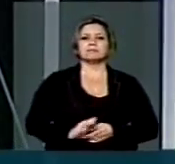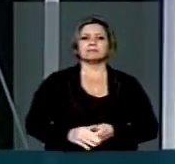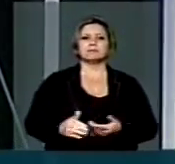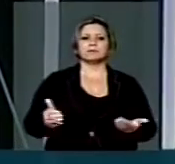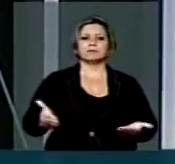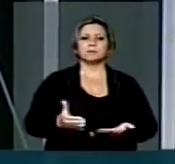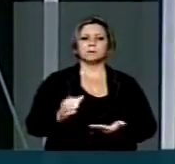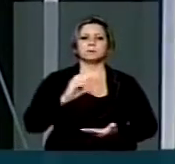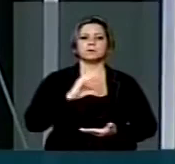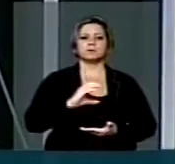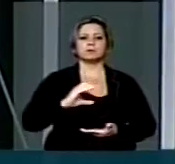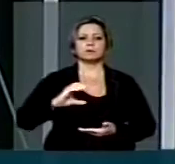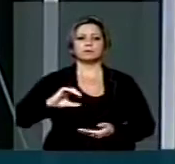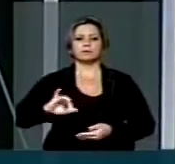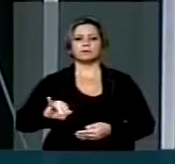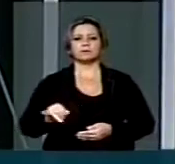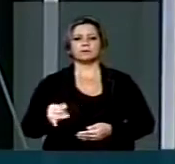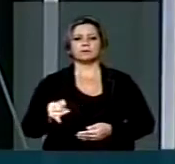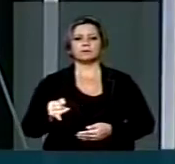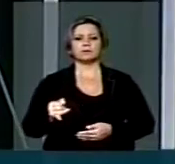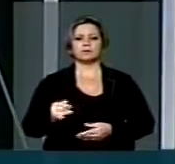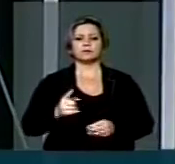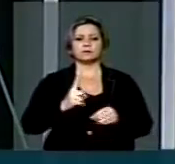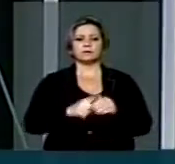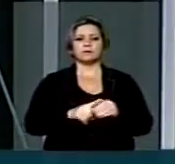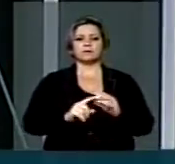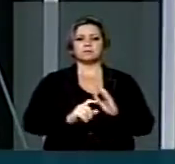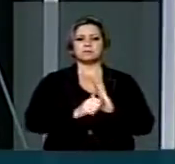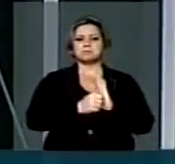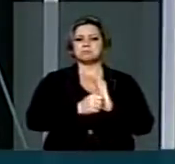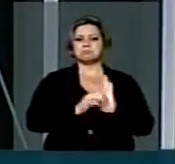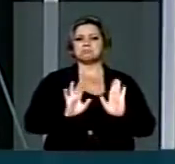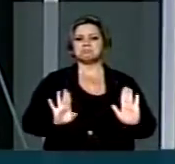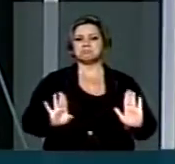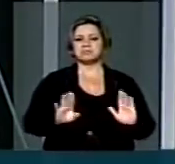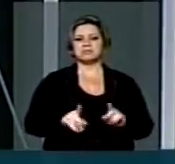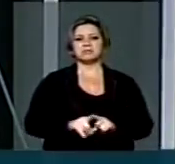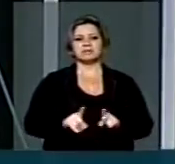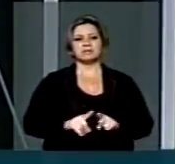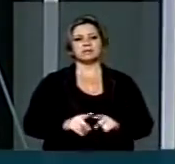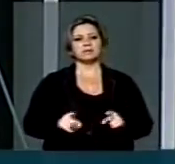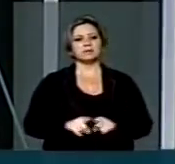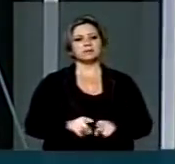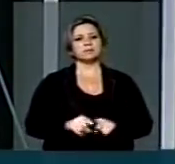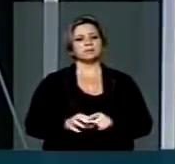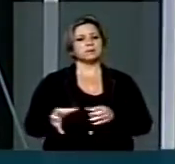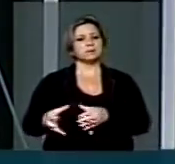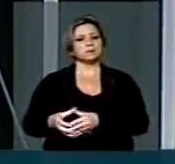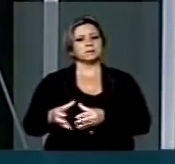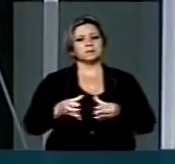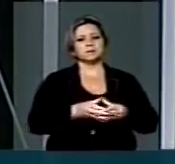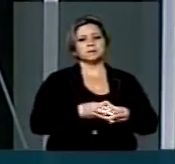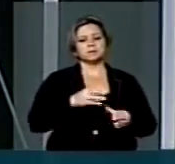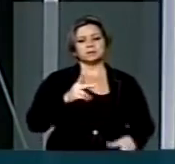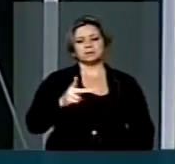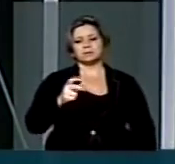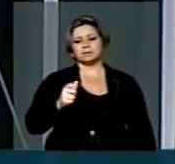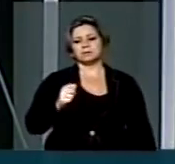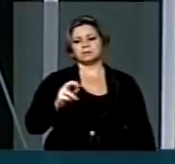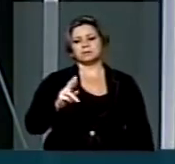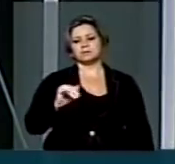na CCJ, foi obstruído os trabalhos, tudo em função de uma disputa partidária, por cargos,